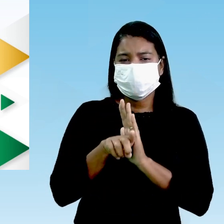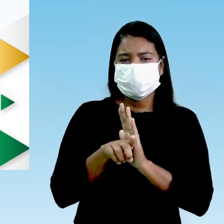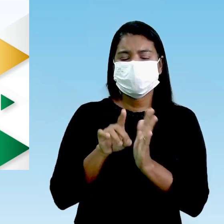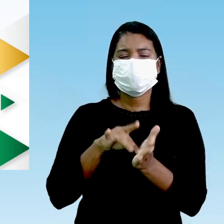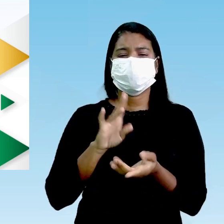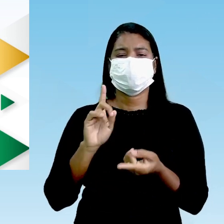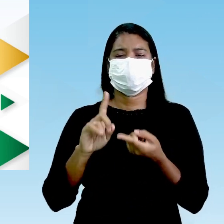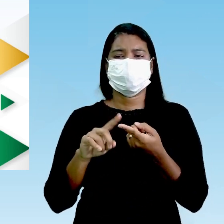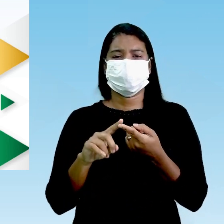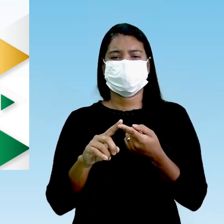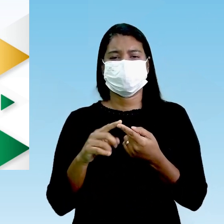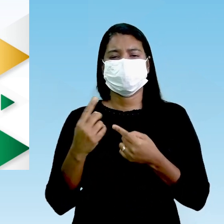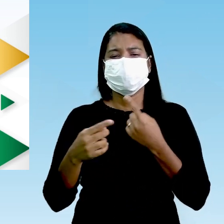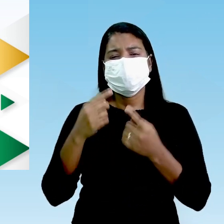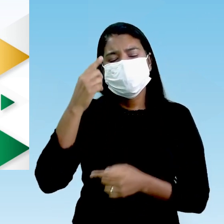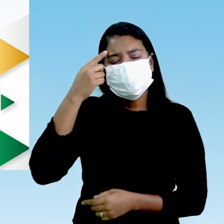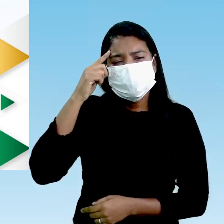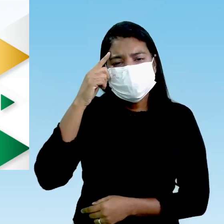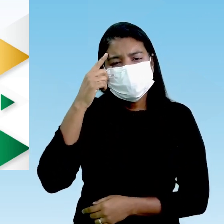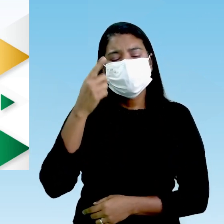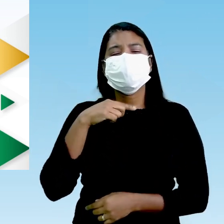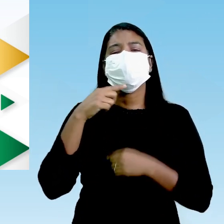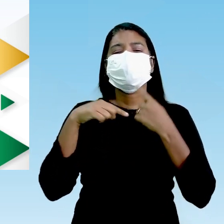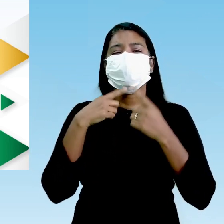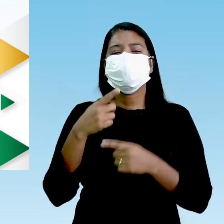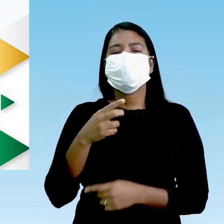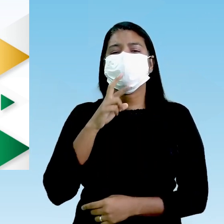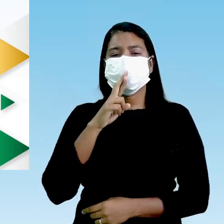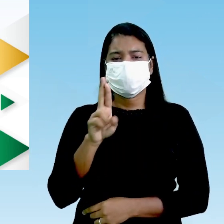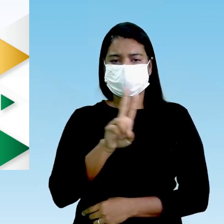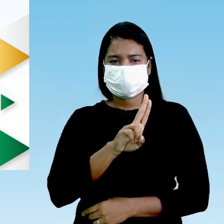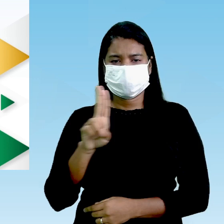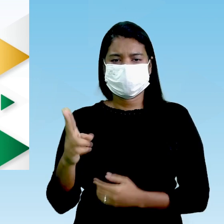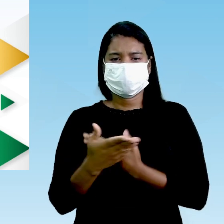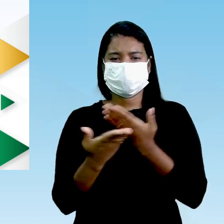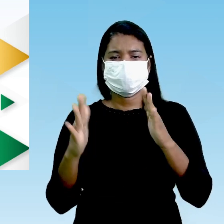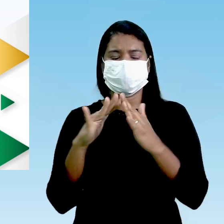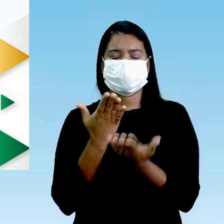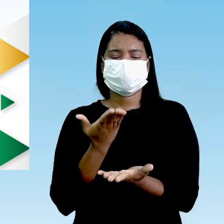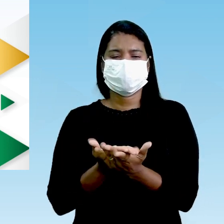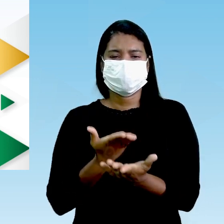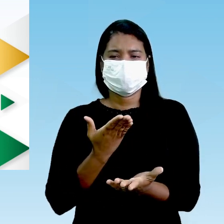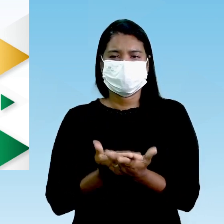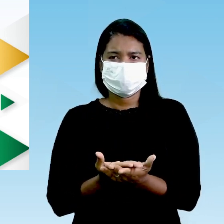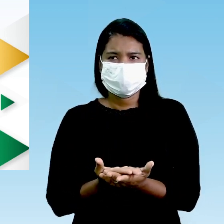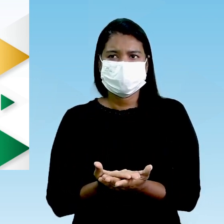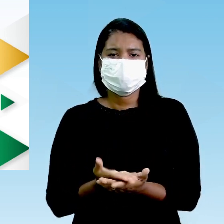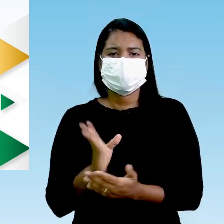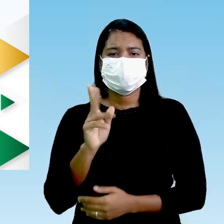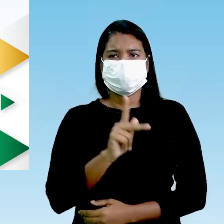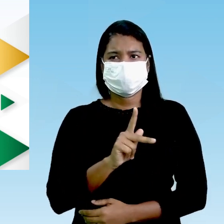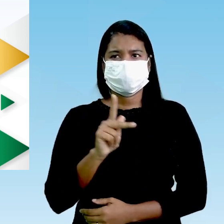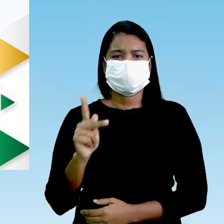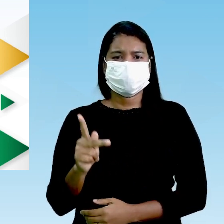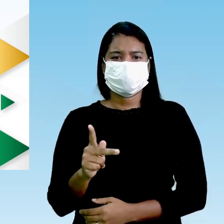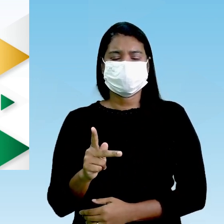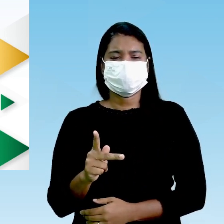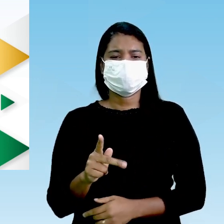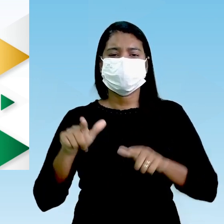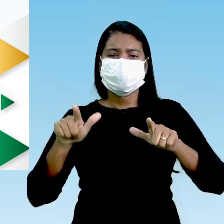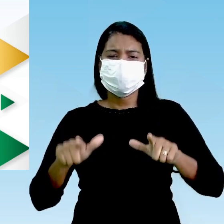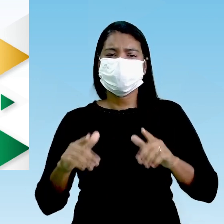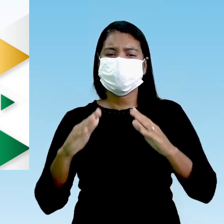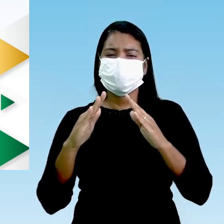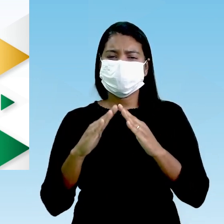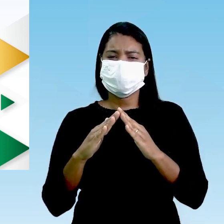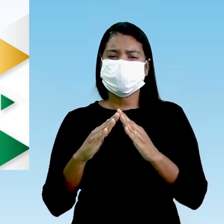lá a tua dúvida que a gente responde aqui, ainda coloca teu nome, nome da tua escola e aí o teu professor, o bairro onde você mora, para poder a